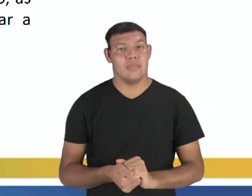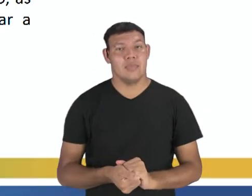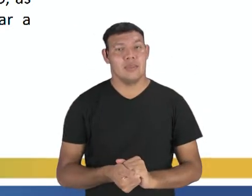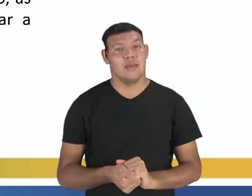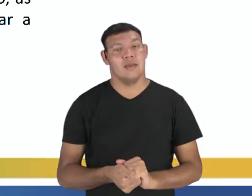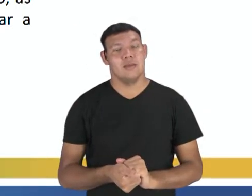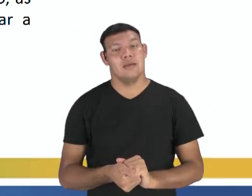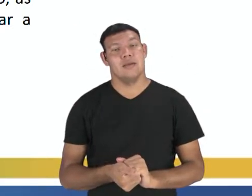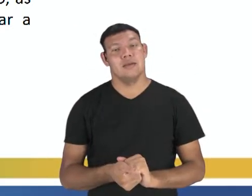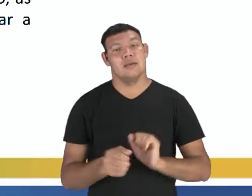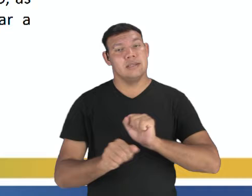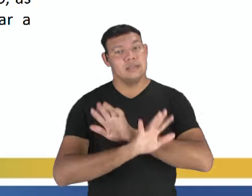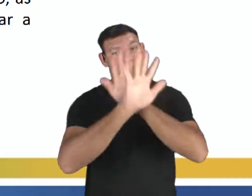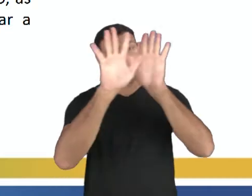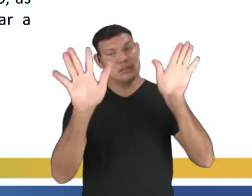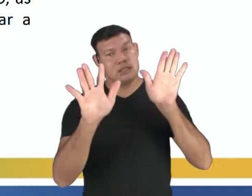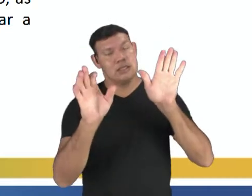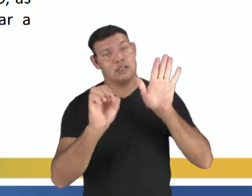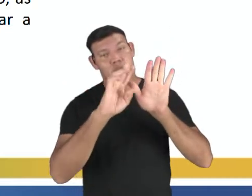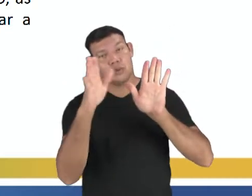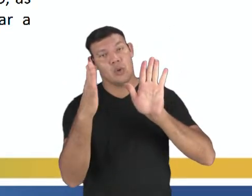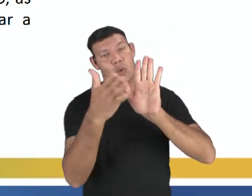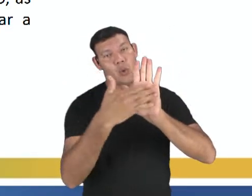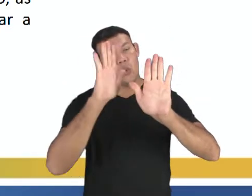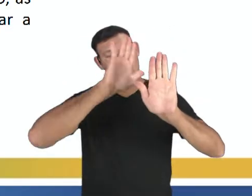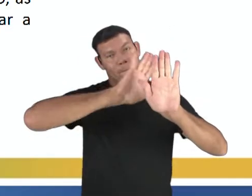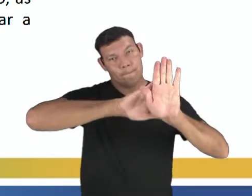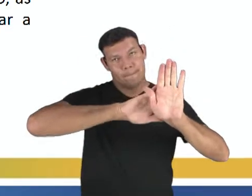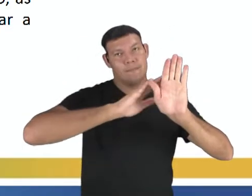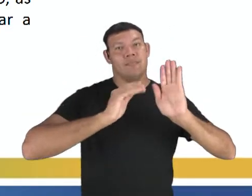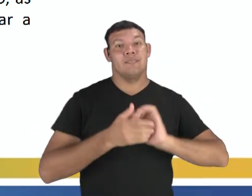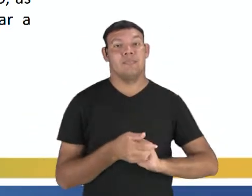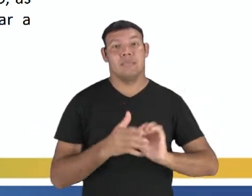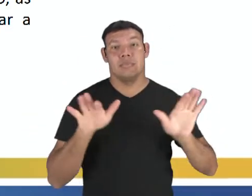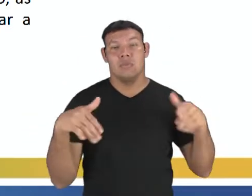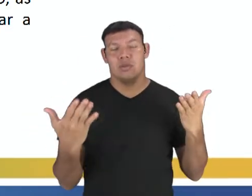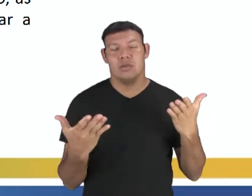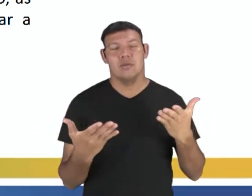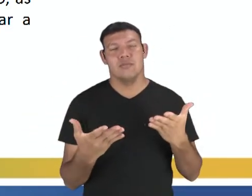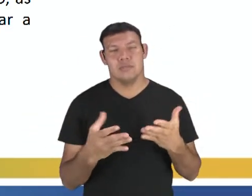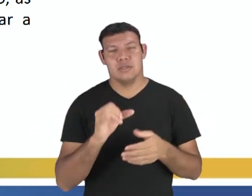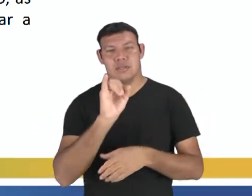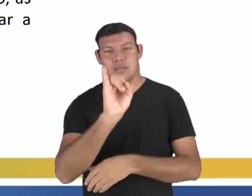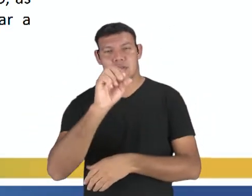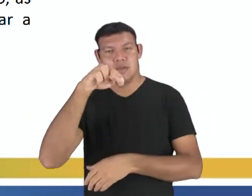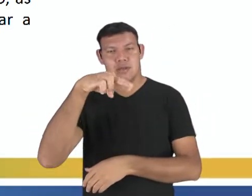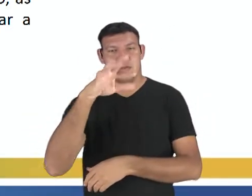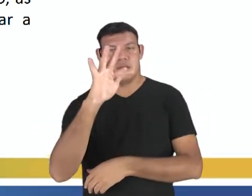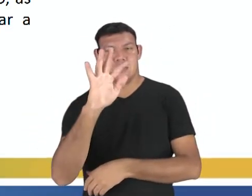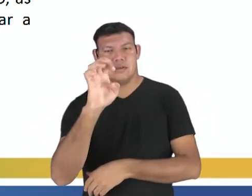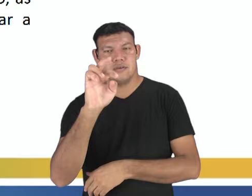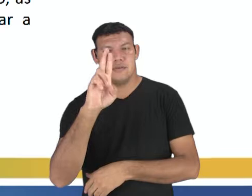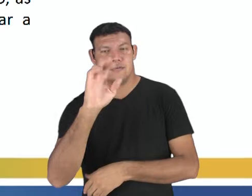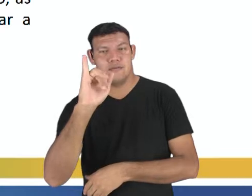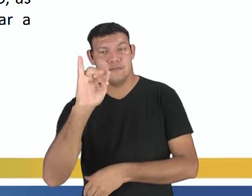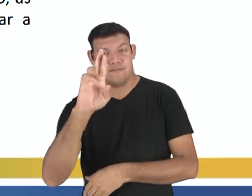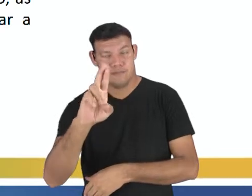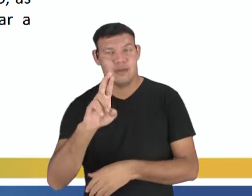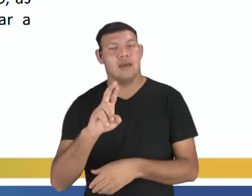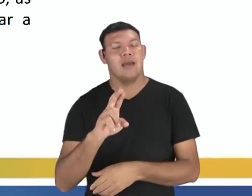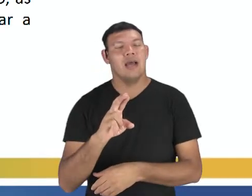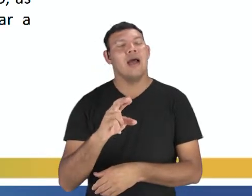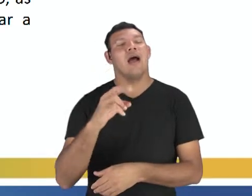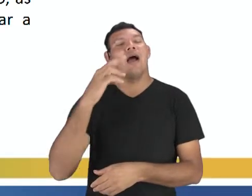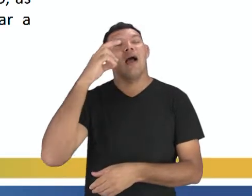estar explícitas ou implícitas. Inferir é conseguir chegar a conclusões